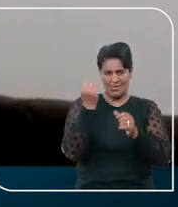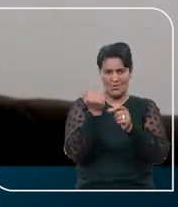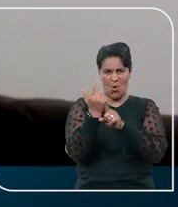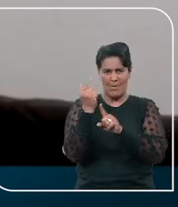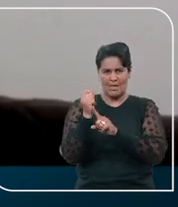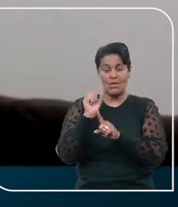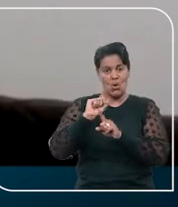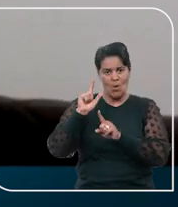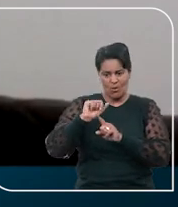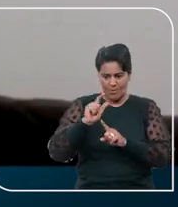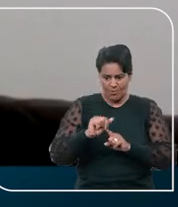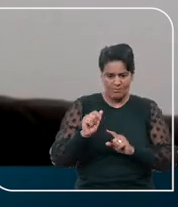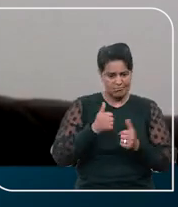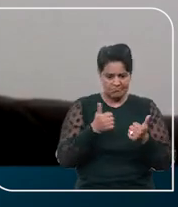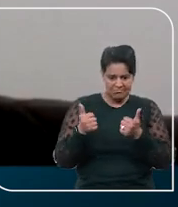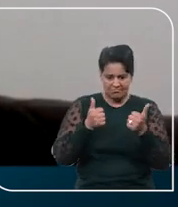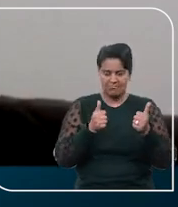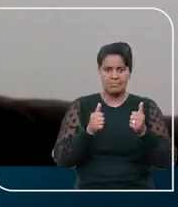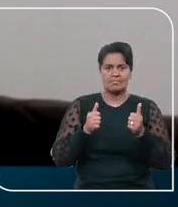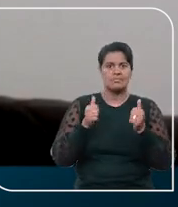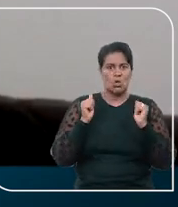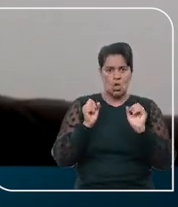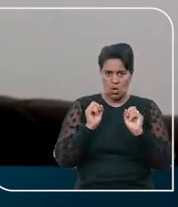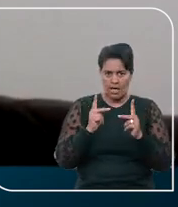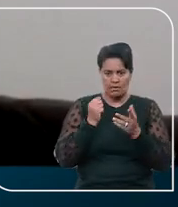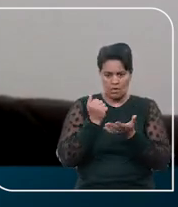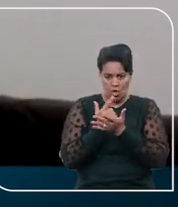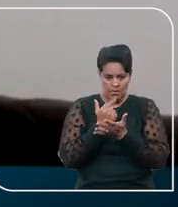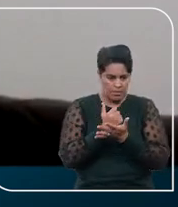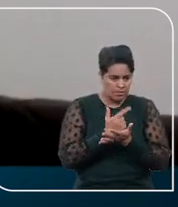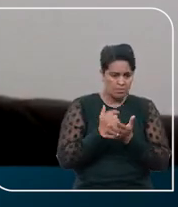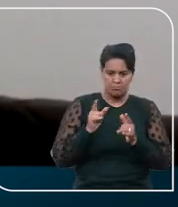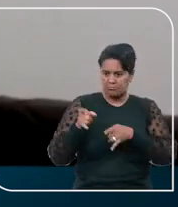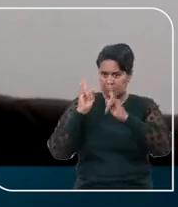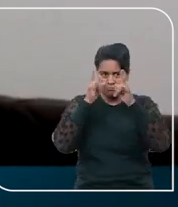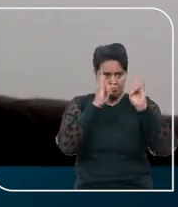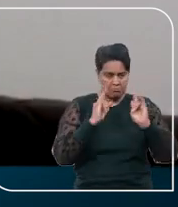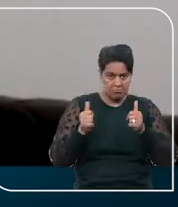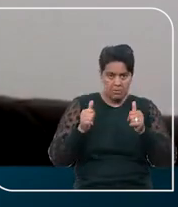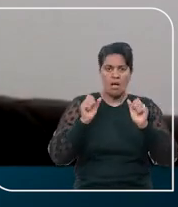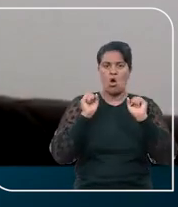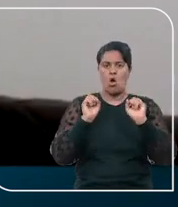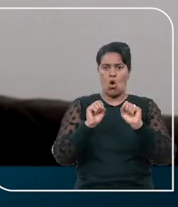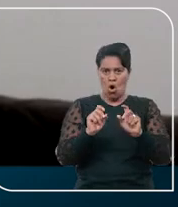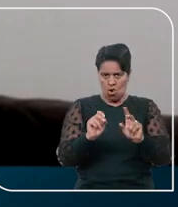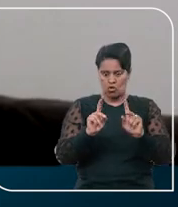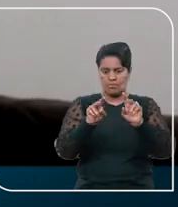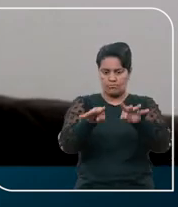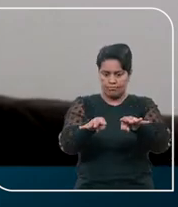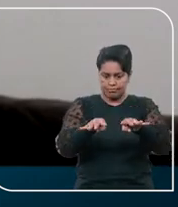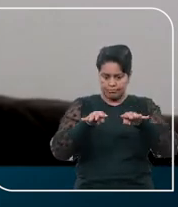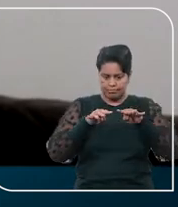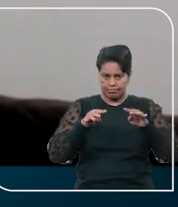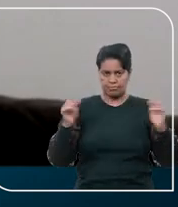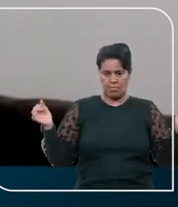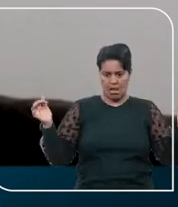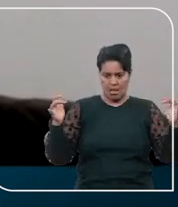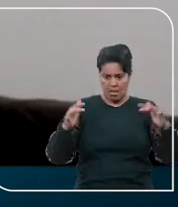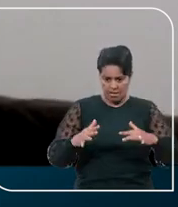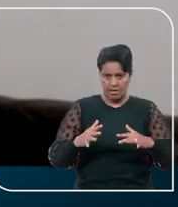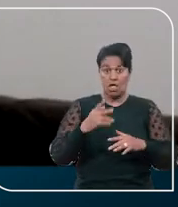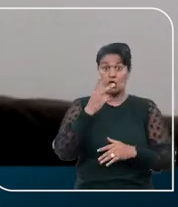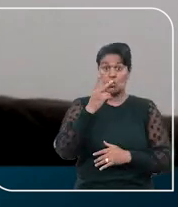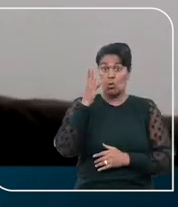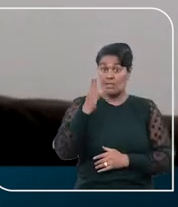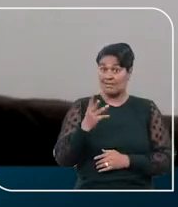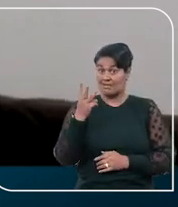ser aprovada, alterada, aperfeiçoada pela Assembleia, por 2/3 dos condôminos. E é importante, então,